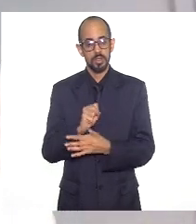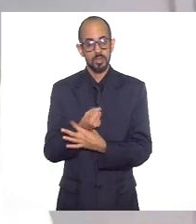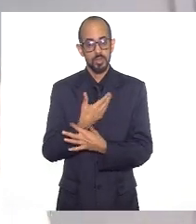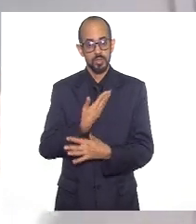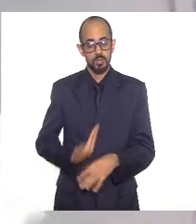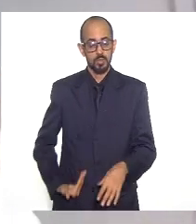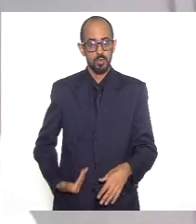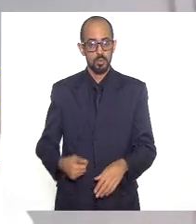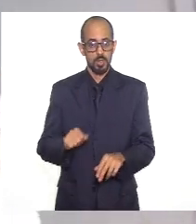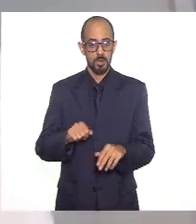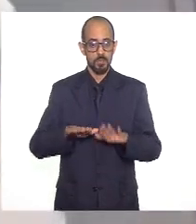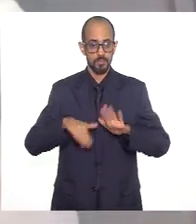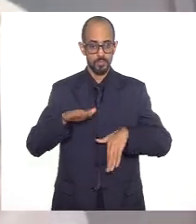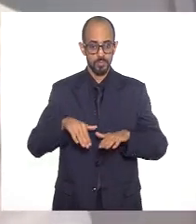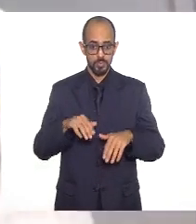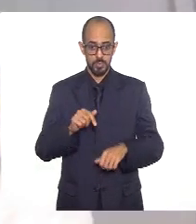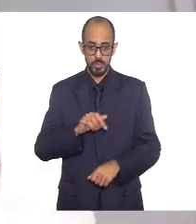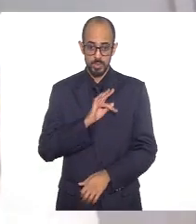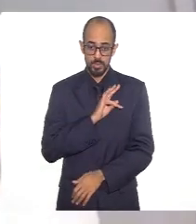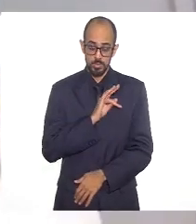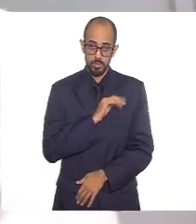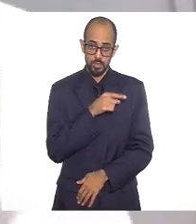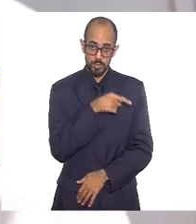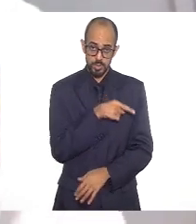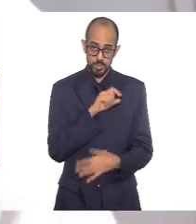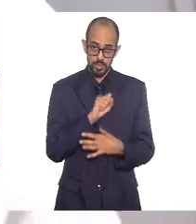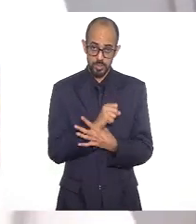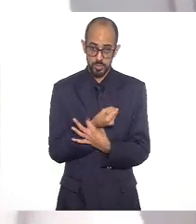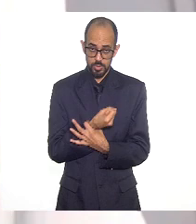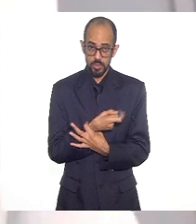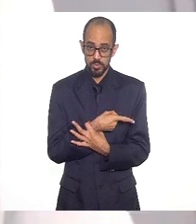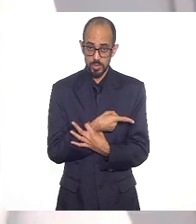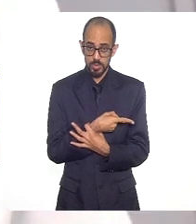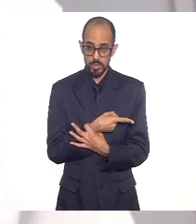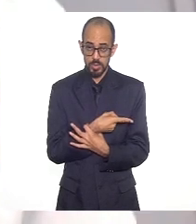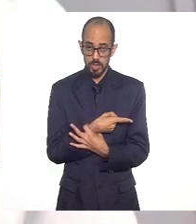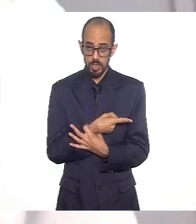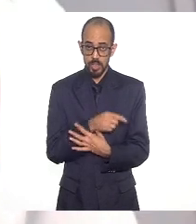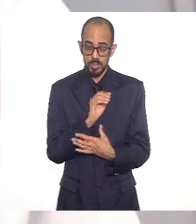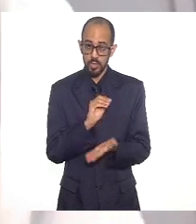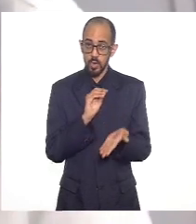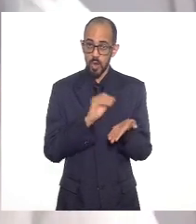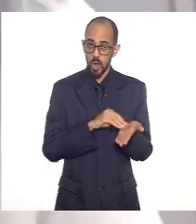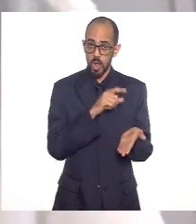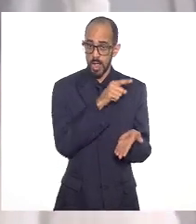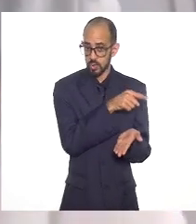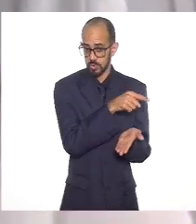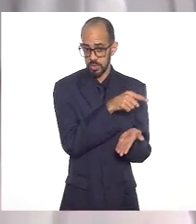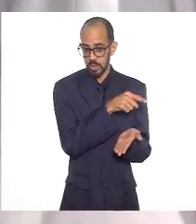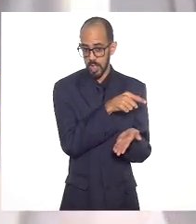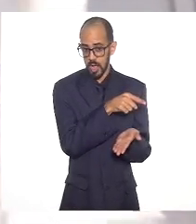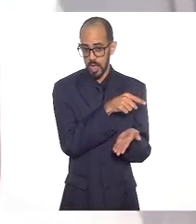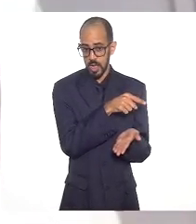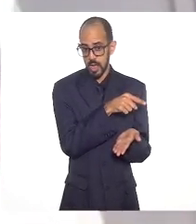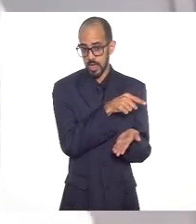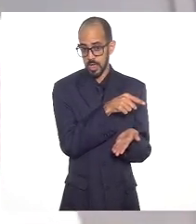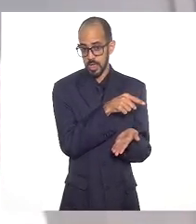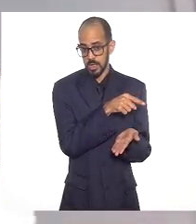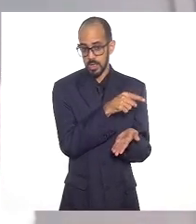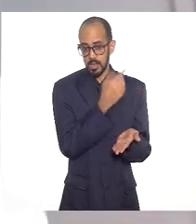muitas vezes, esses agentes das forças de segurança são colocados lá, na ponta de lança